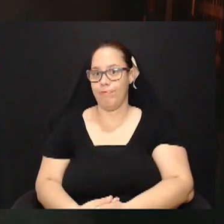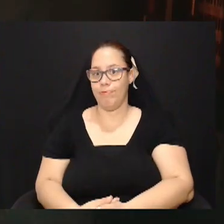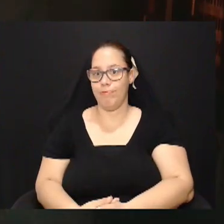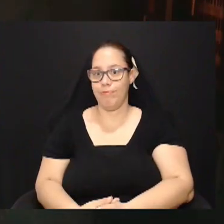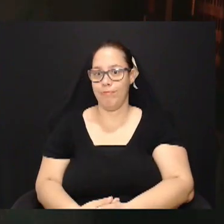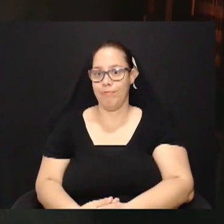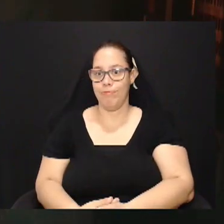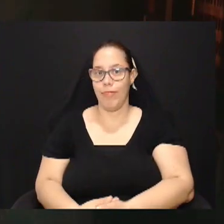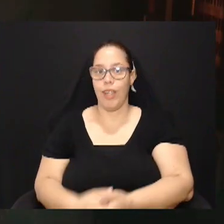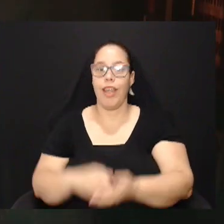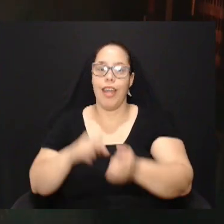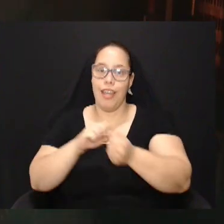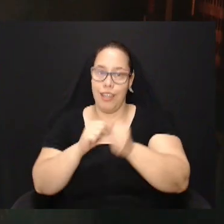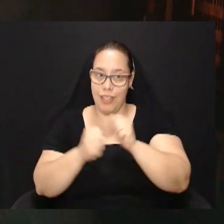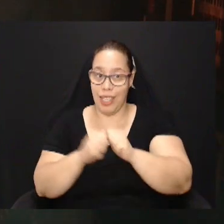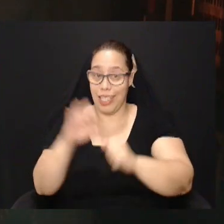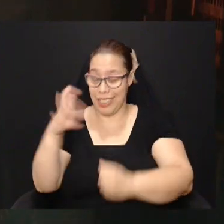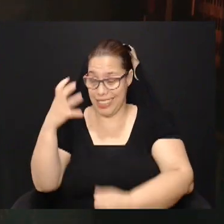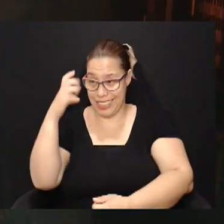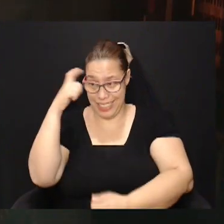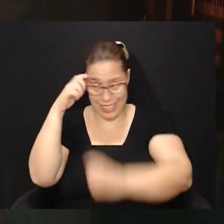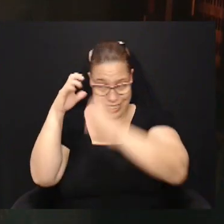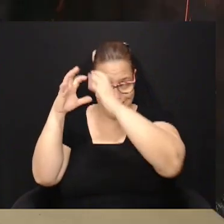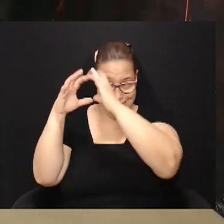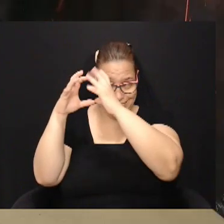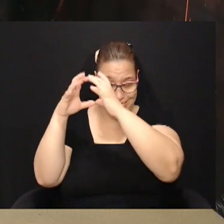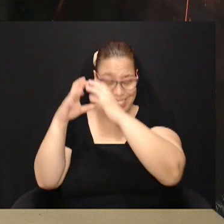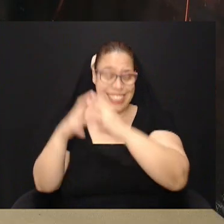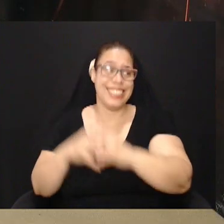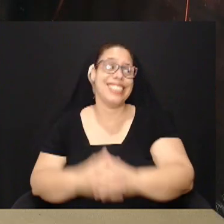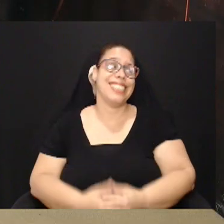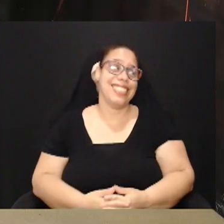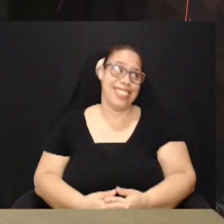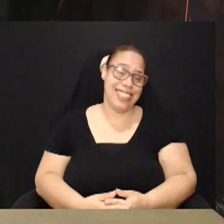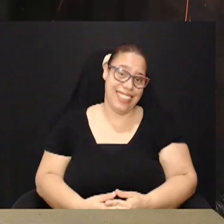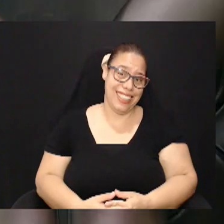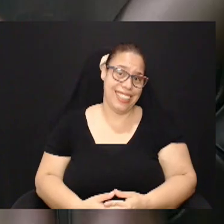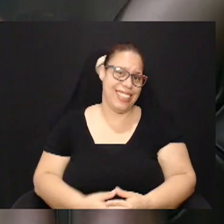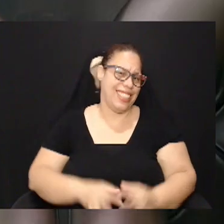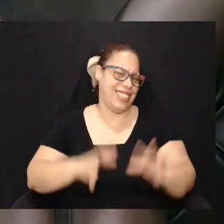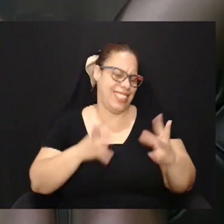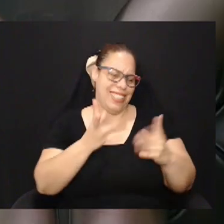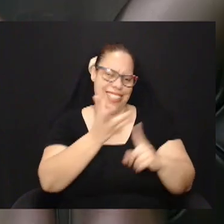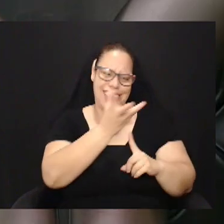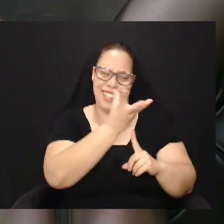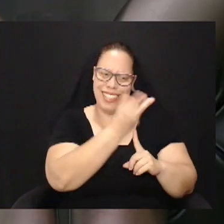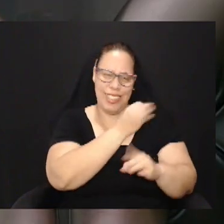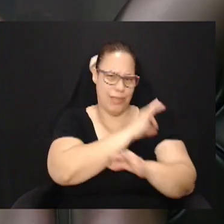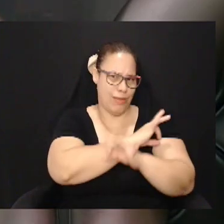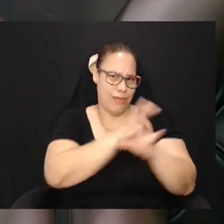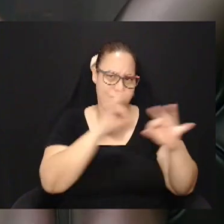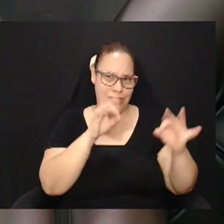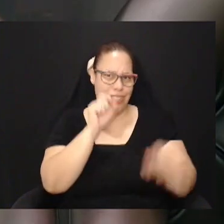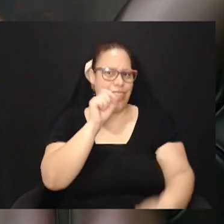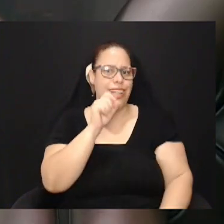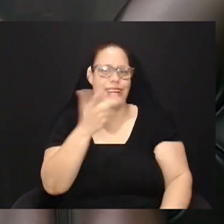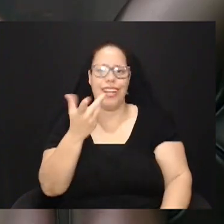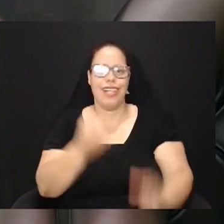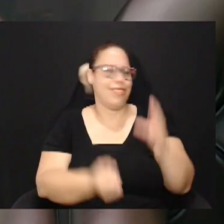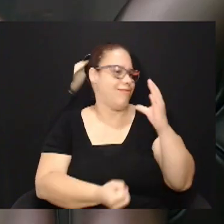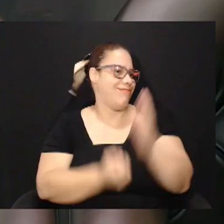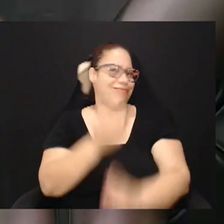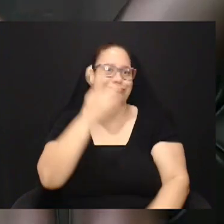que acontece aqui na nossa cabecinha, né? Aquilo é uma obra de arte, né? Fantástico, fantástico. Quem criou aquilo, eu falo que